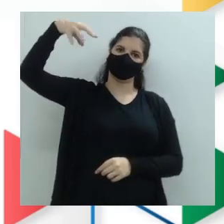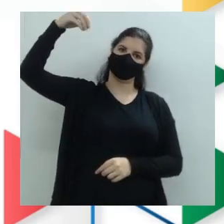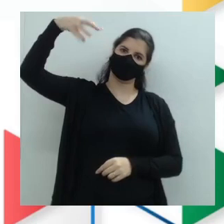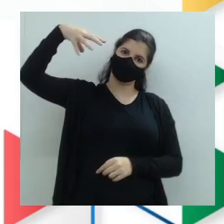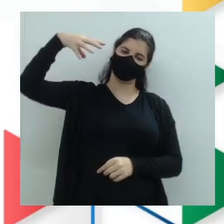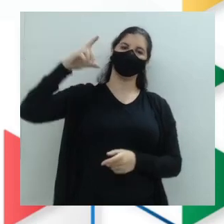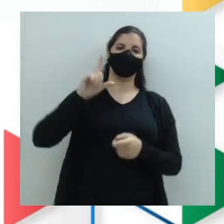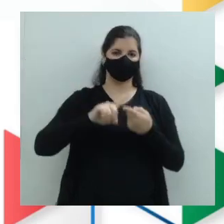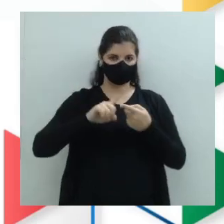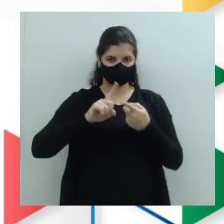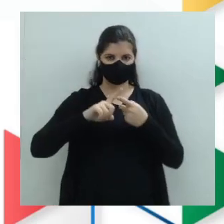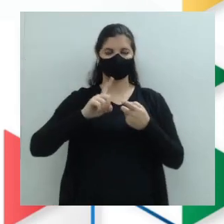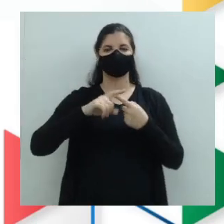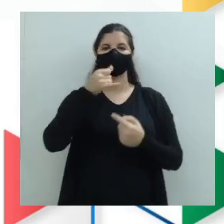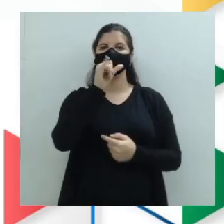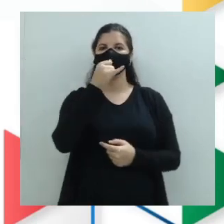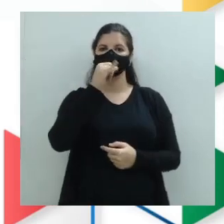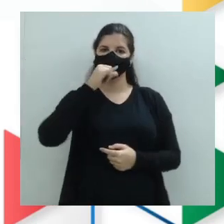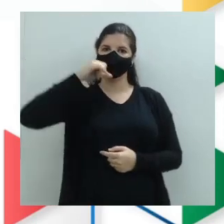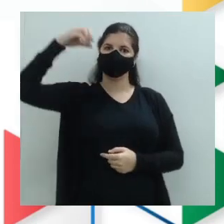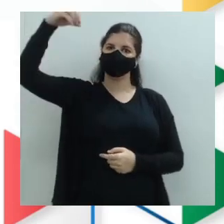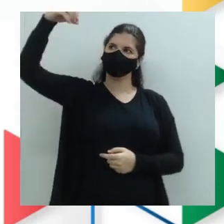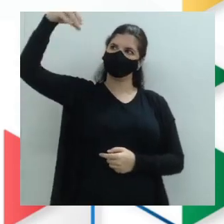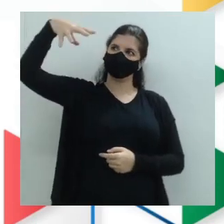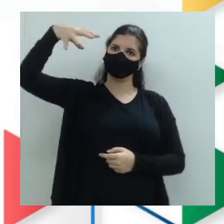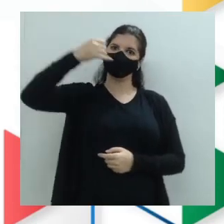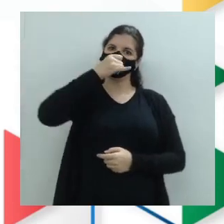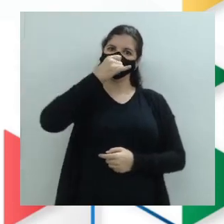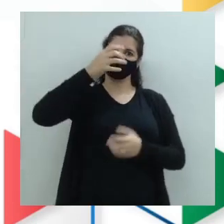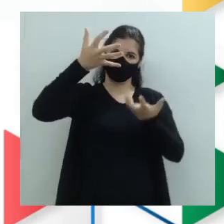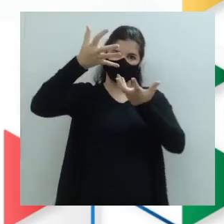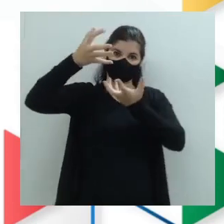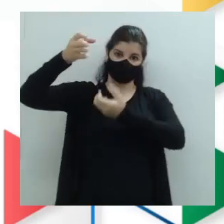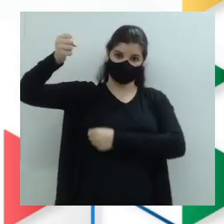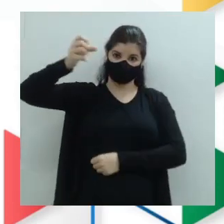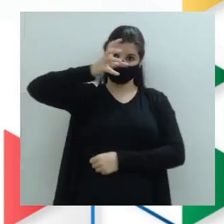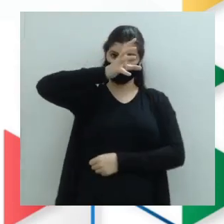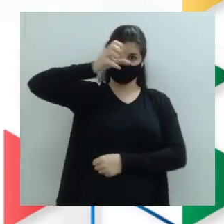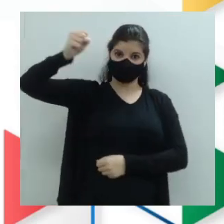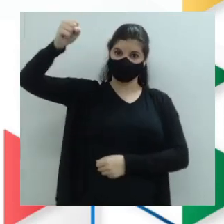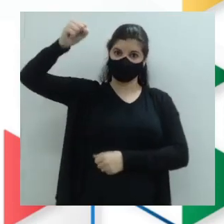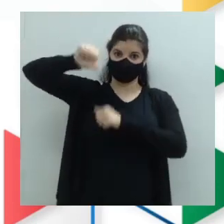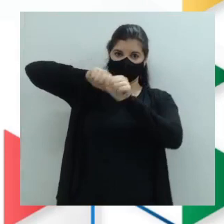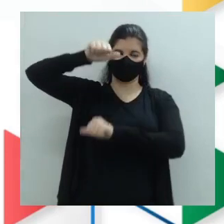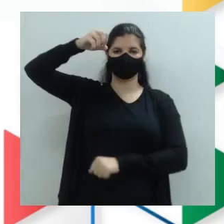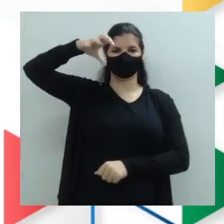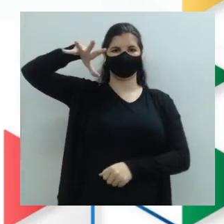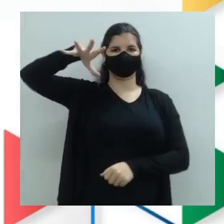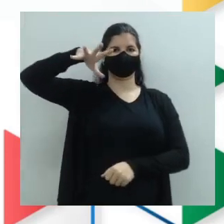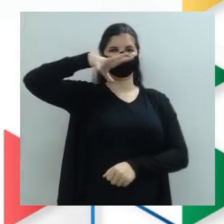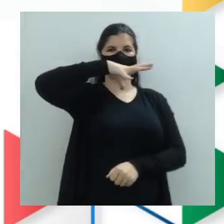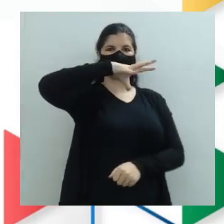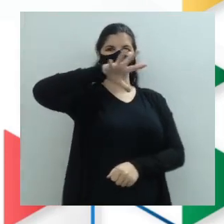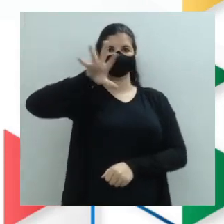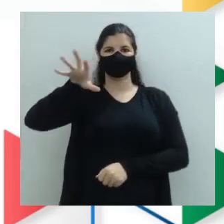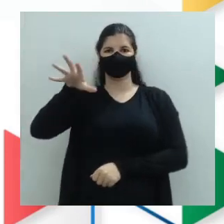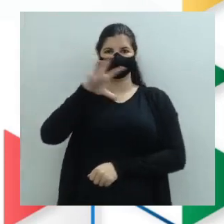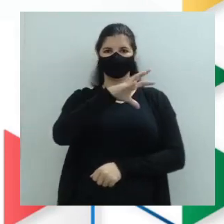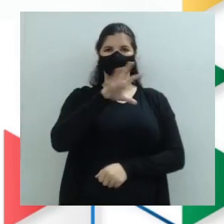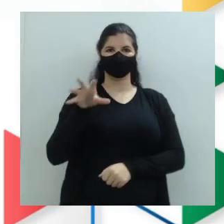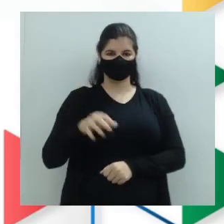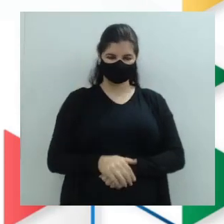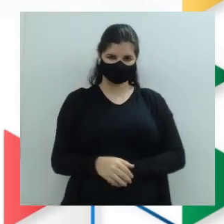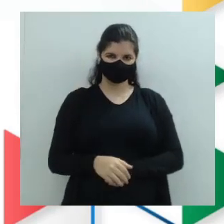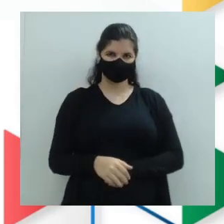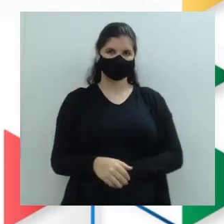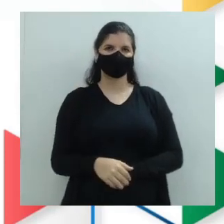ela também pode pegar a energia elétrica, né, e transformar em energia luminosa.